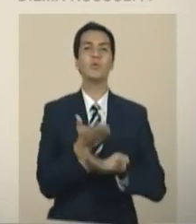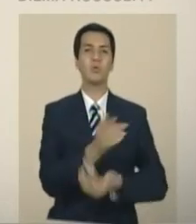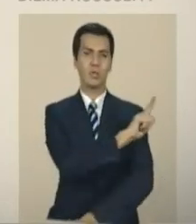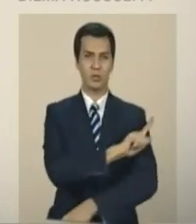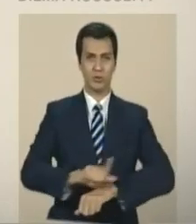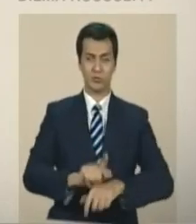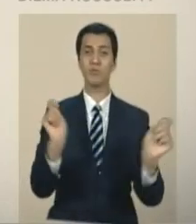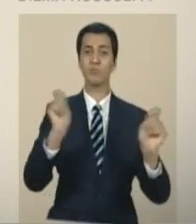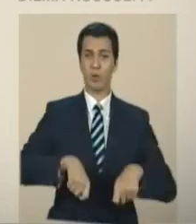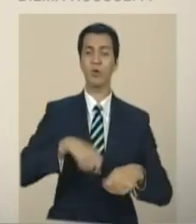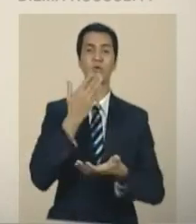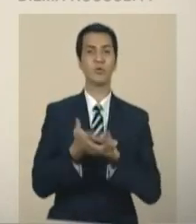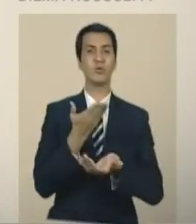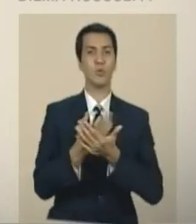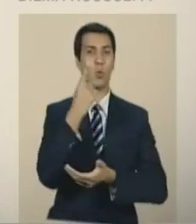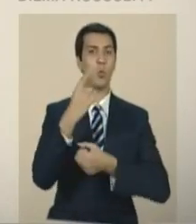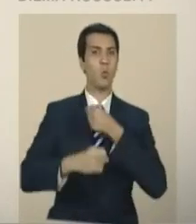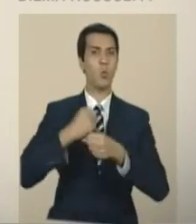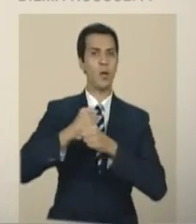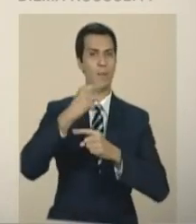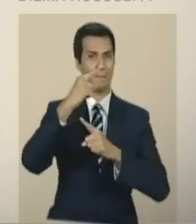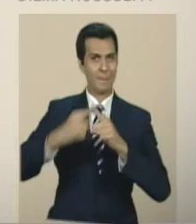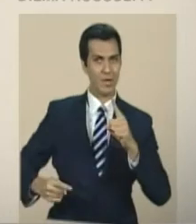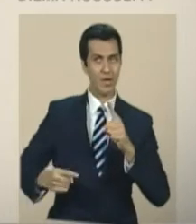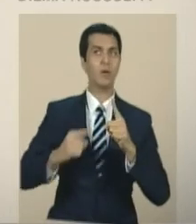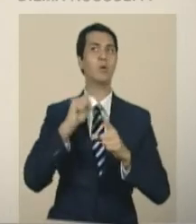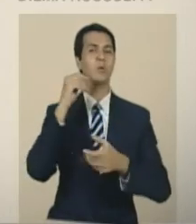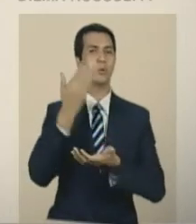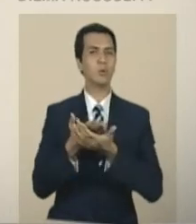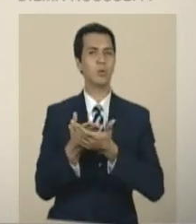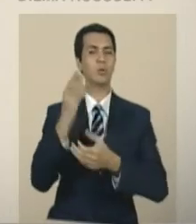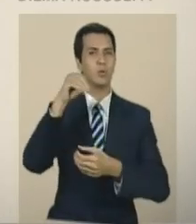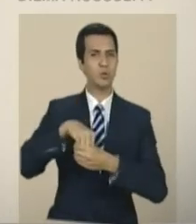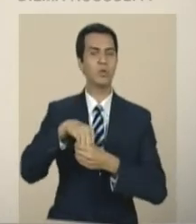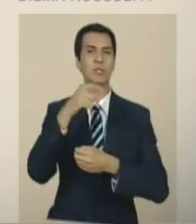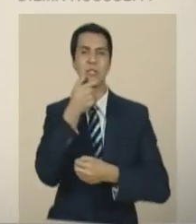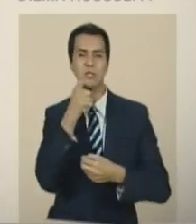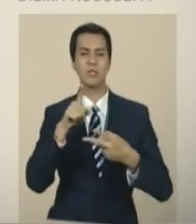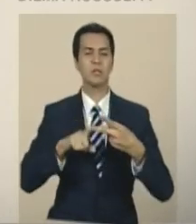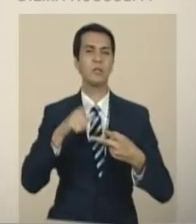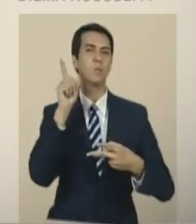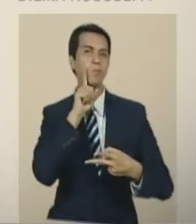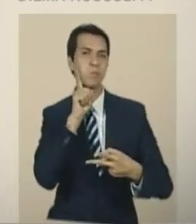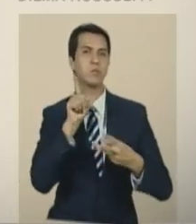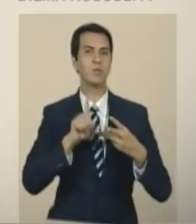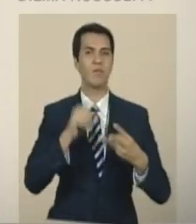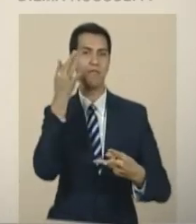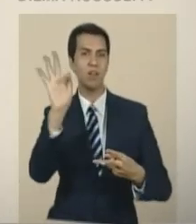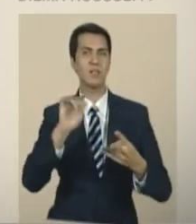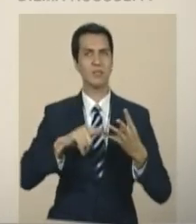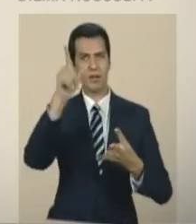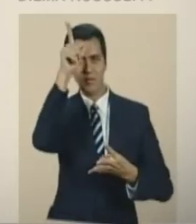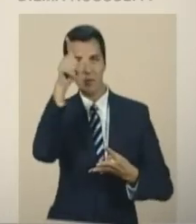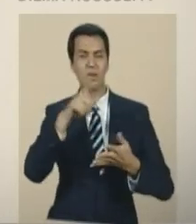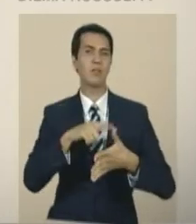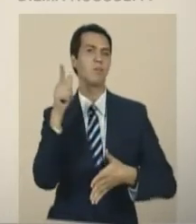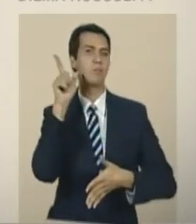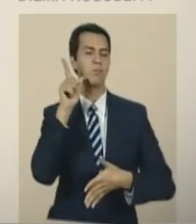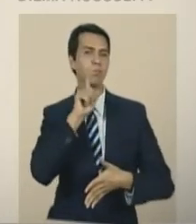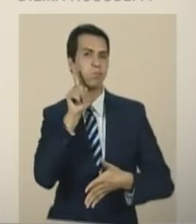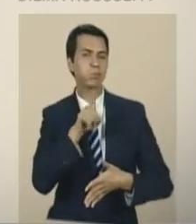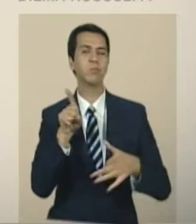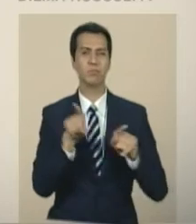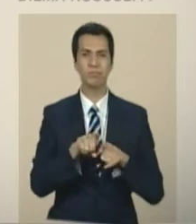um ano e meio em Universidade dos Estados Unidos da Alemanha da Itália do Reino Unido ou da França para os